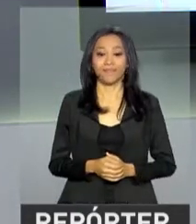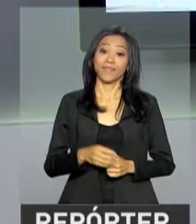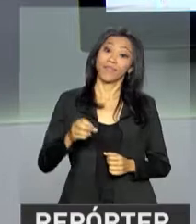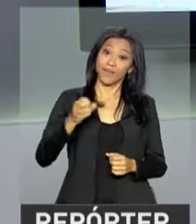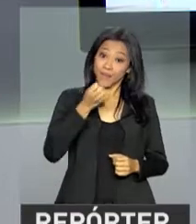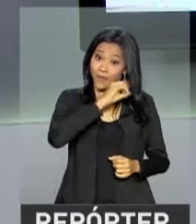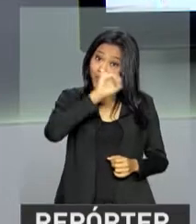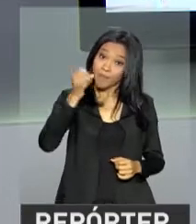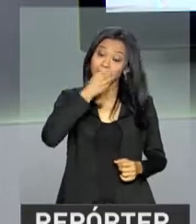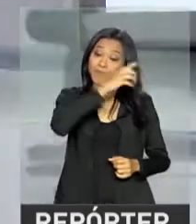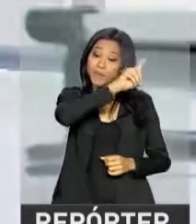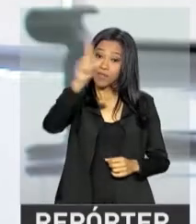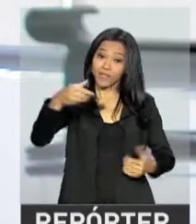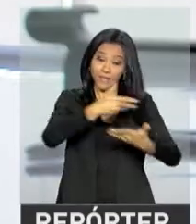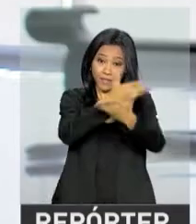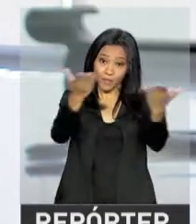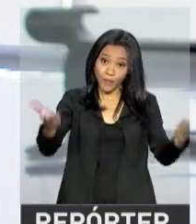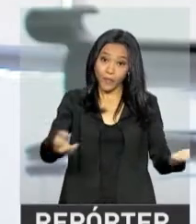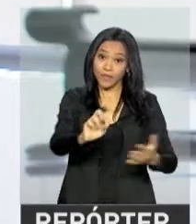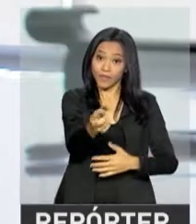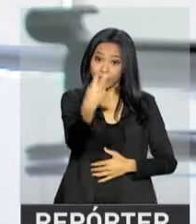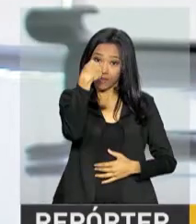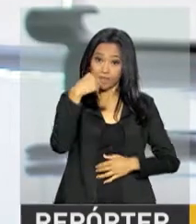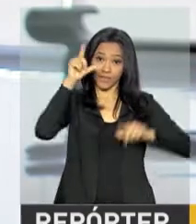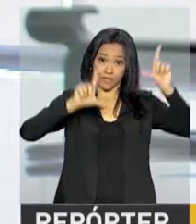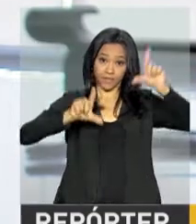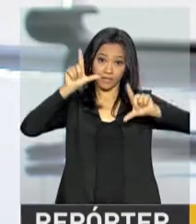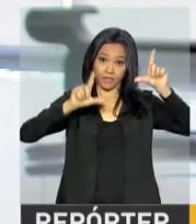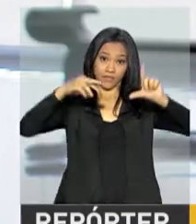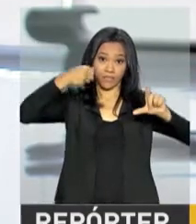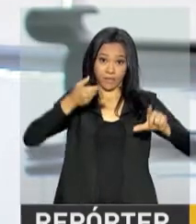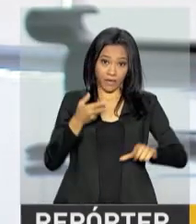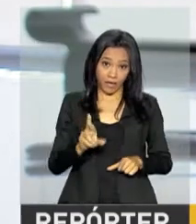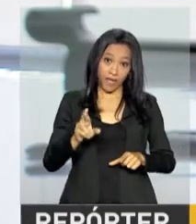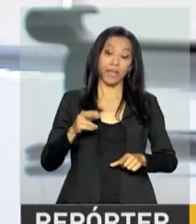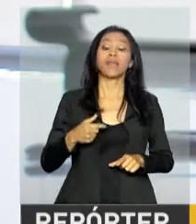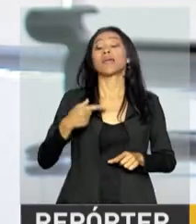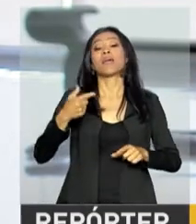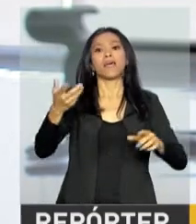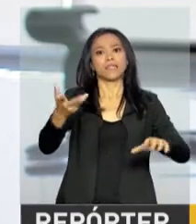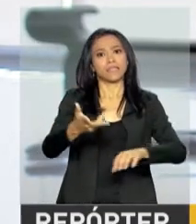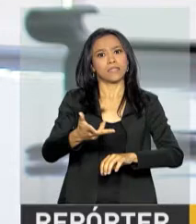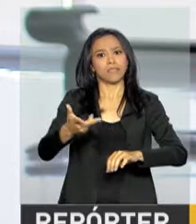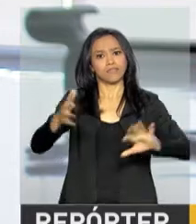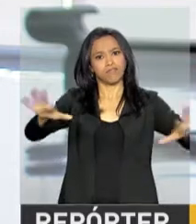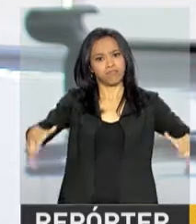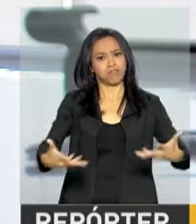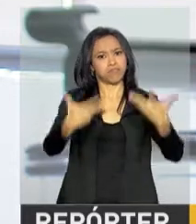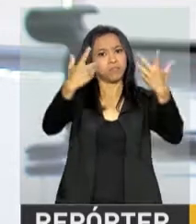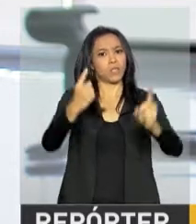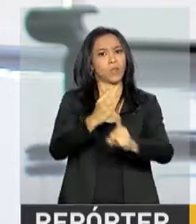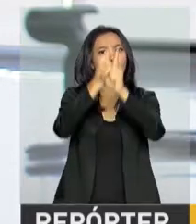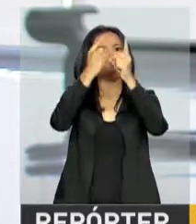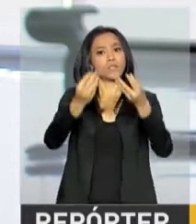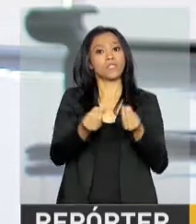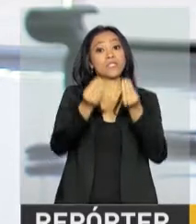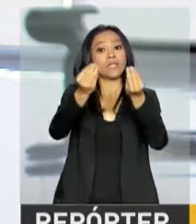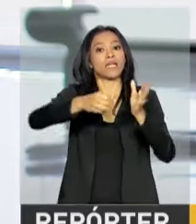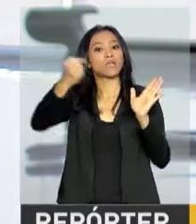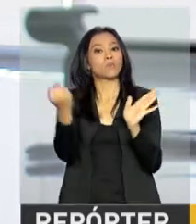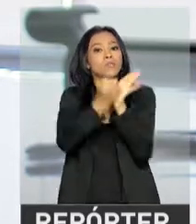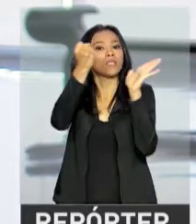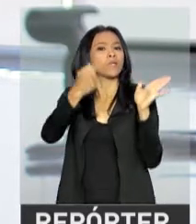thaíssa bom dia bom dia a todos que nos acompanham aqui na tv nbr a cerimônia de entrega do selo nacional de responsabilidade social